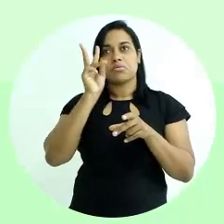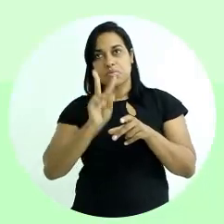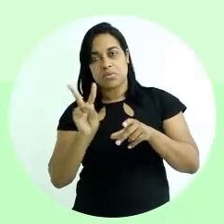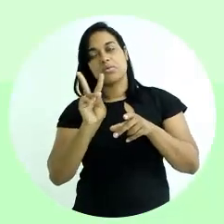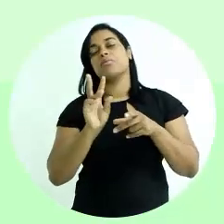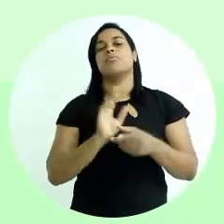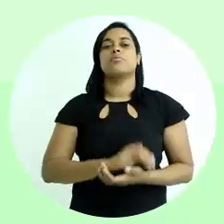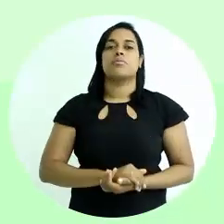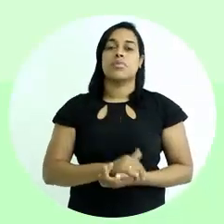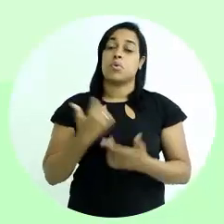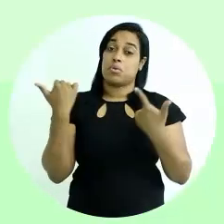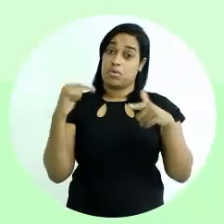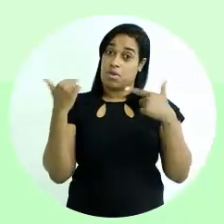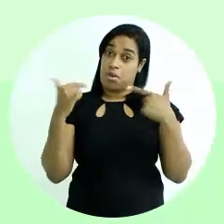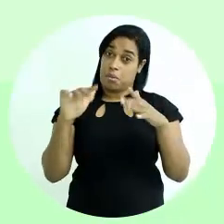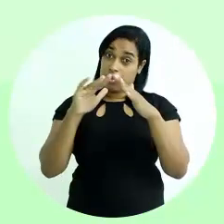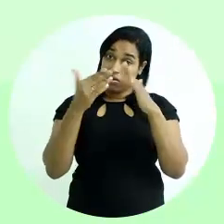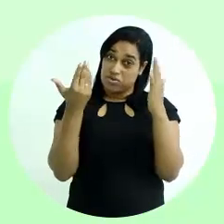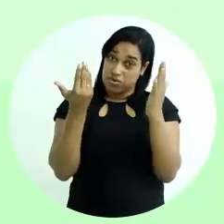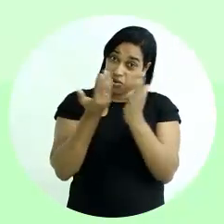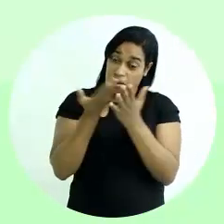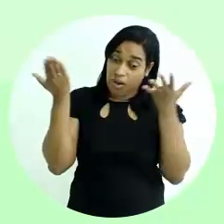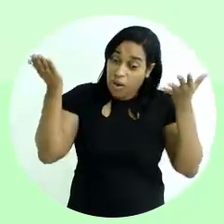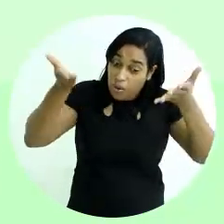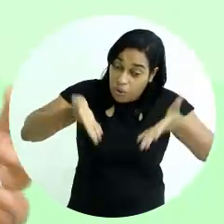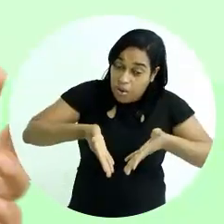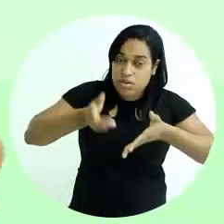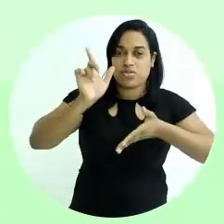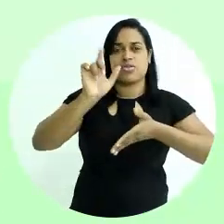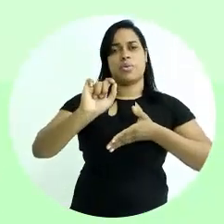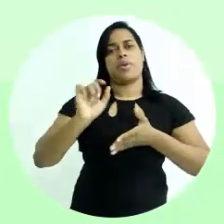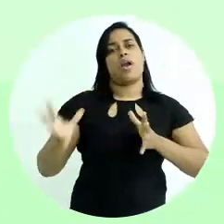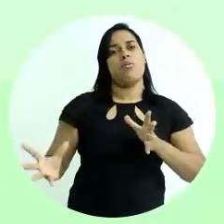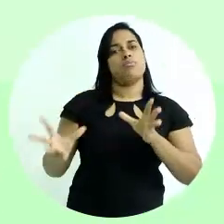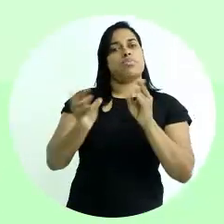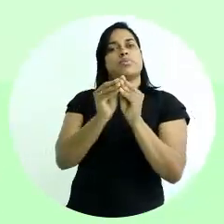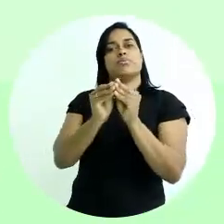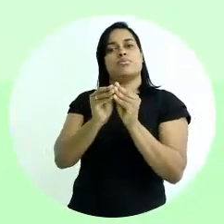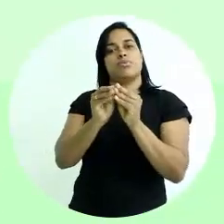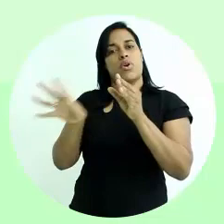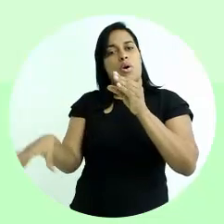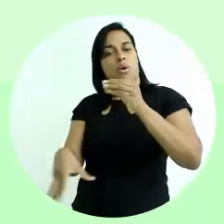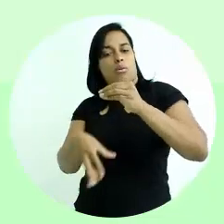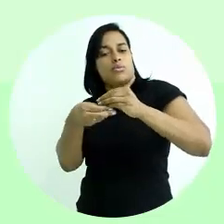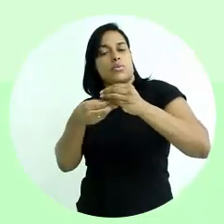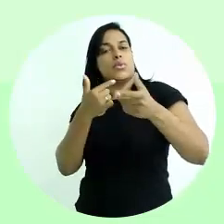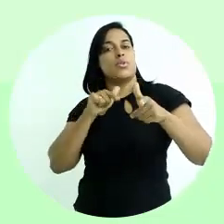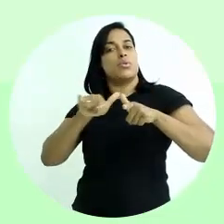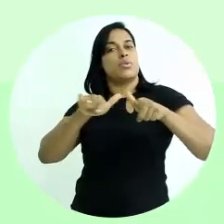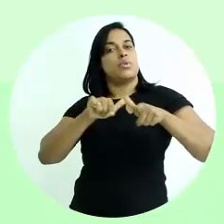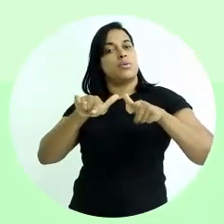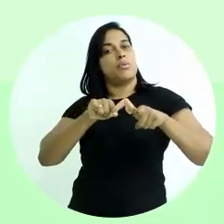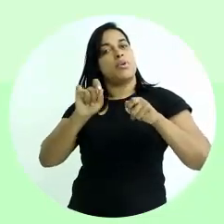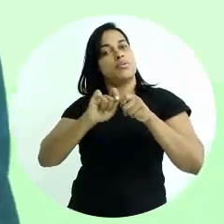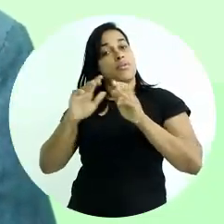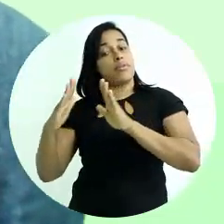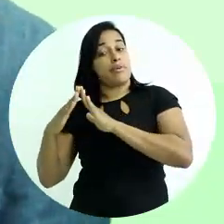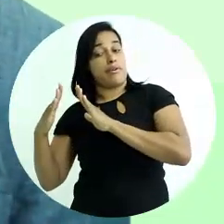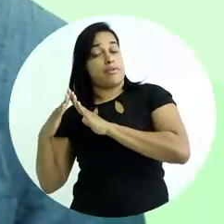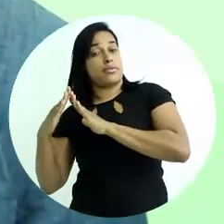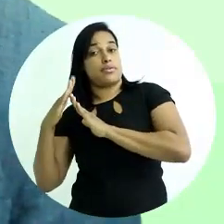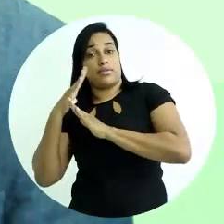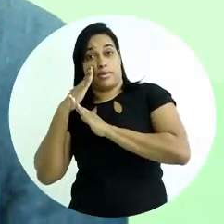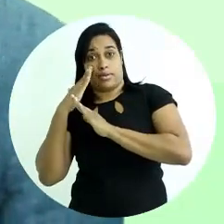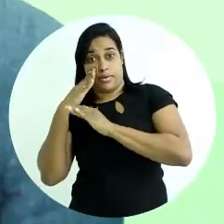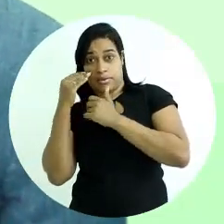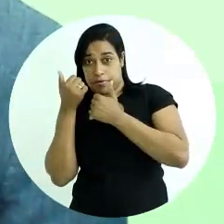ou seja o trabalho da escola entra aí pra complementando o trabalho feito